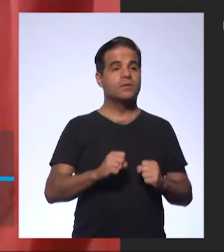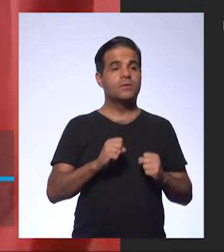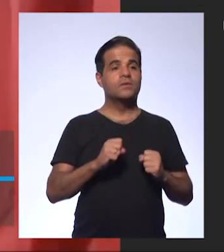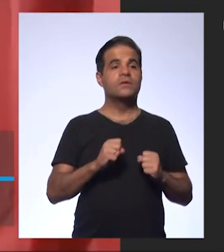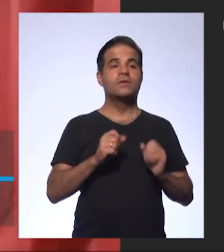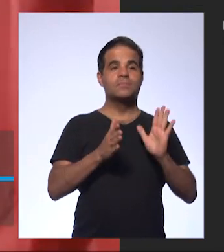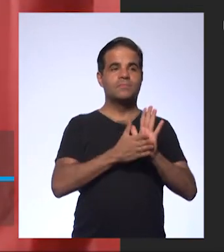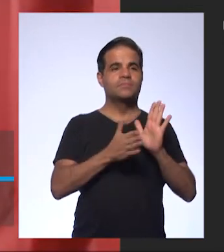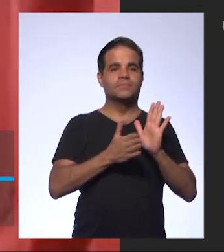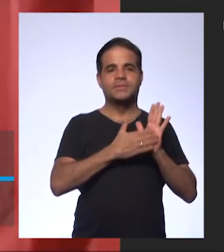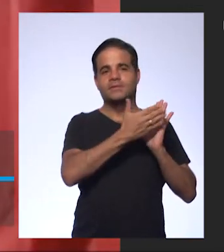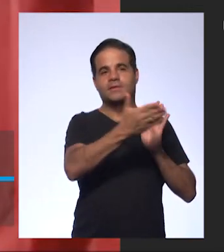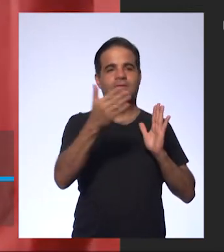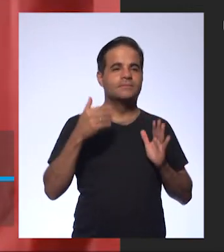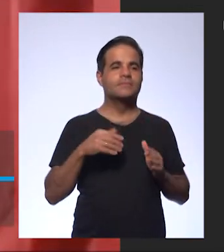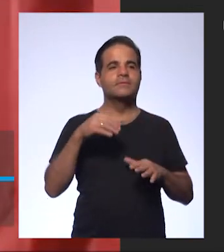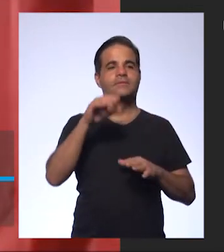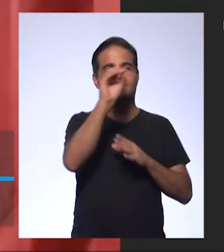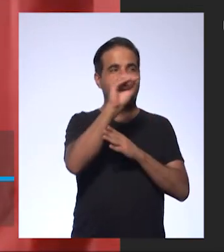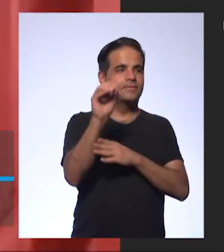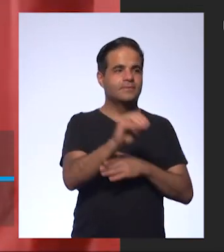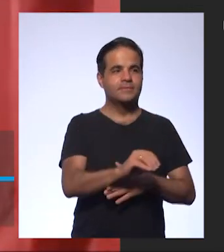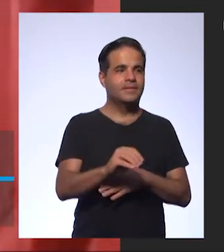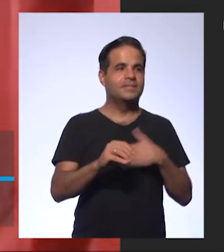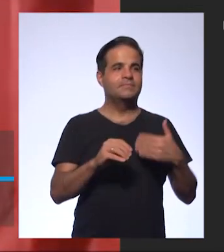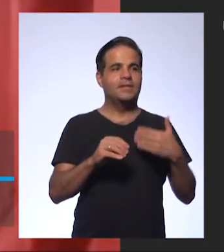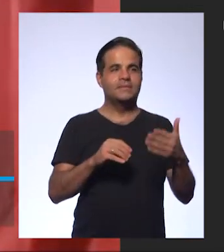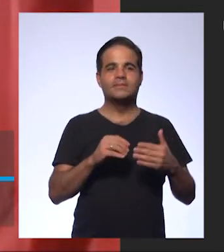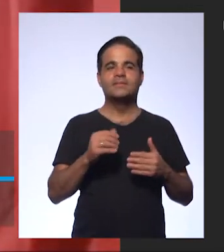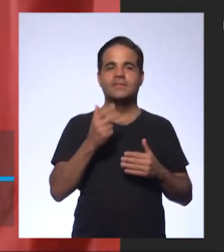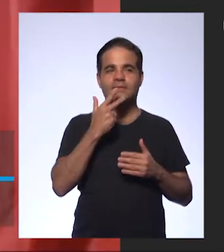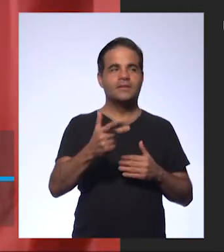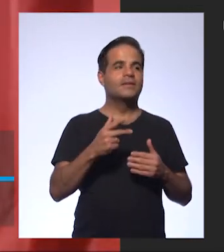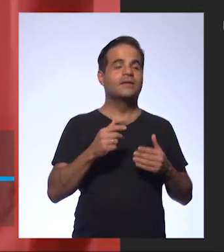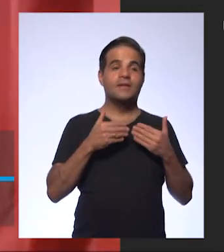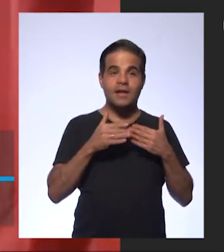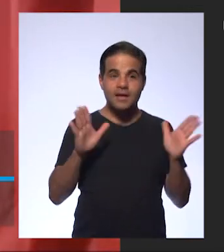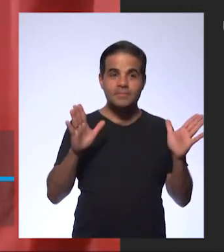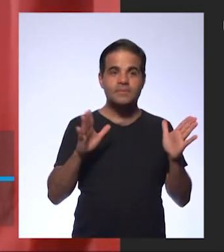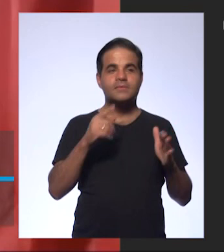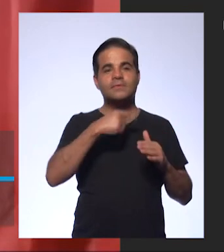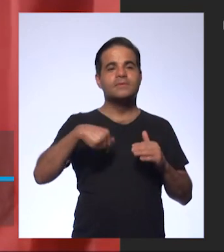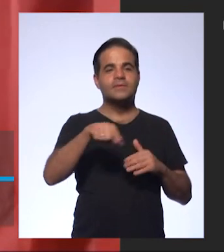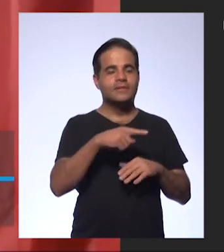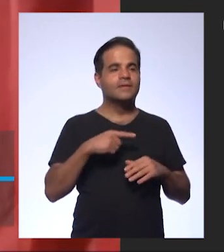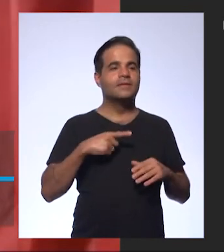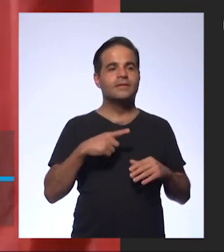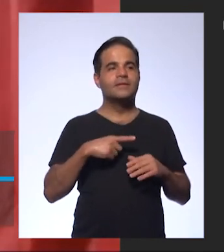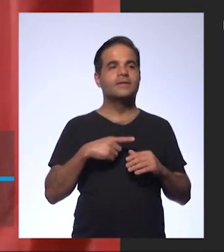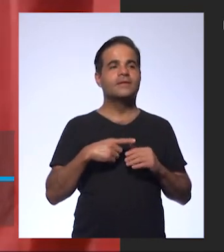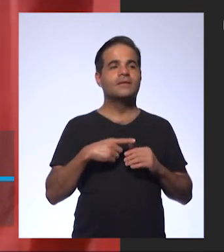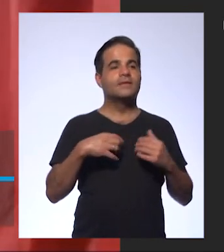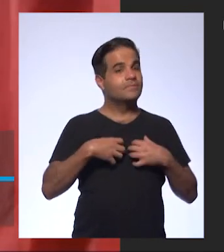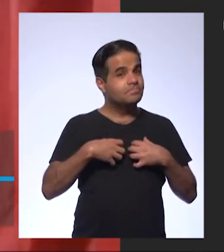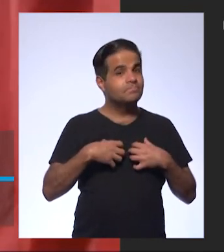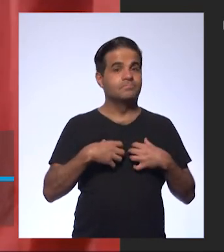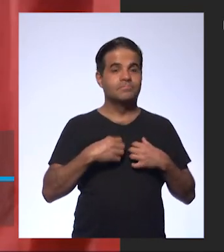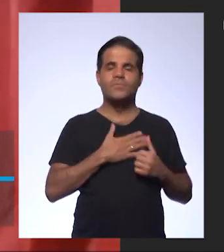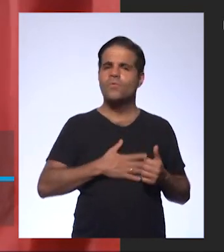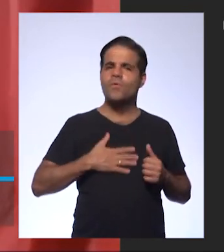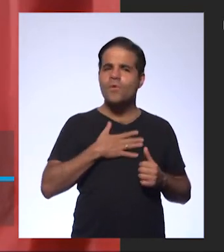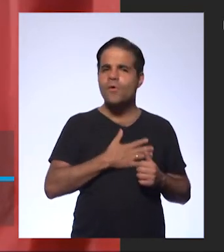pela senhora, pelo Centro de Mídias, pela minha professora Alice, né, que abriu essa porta para mim. Eu também